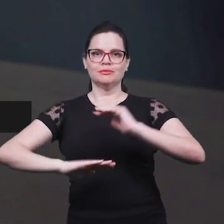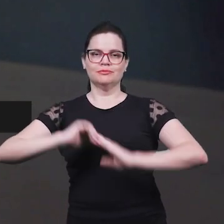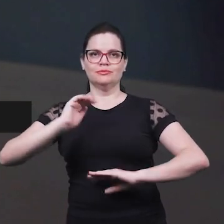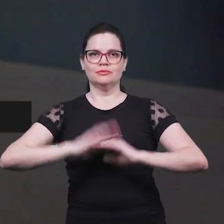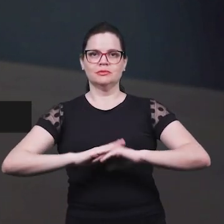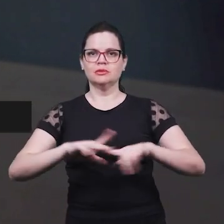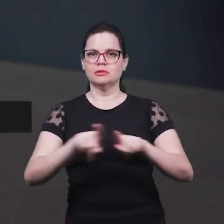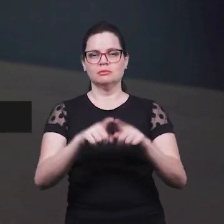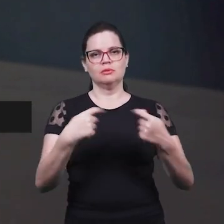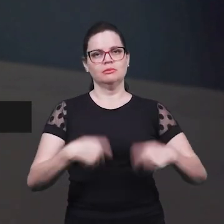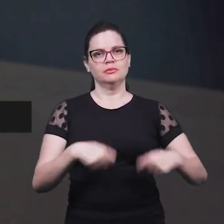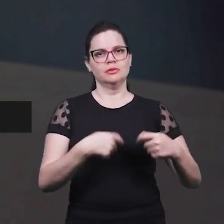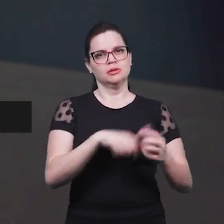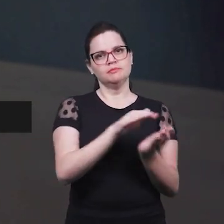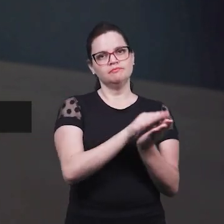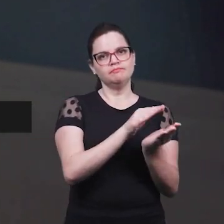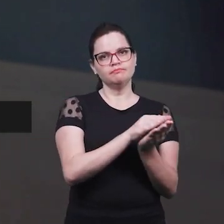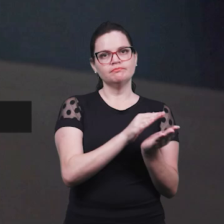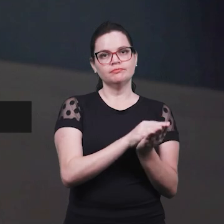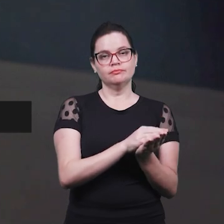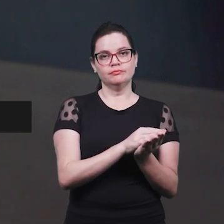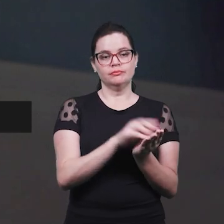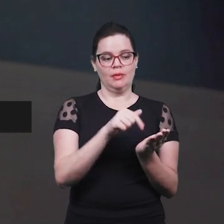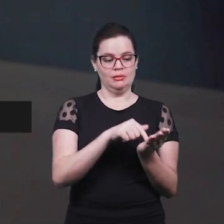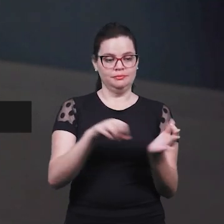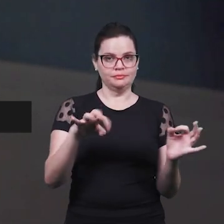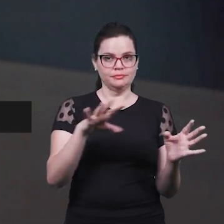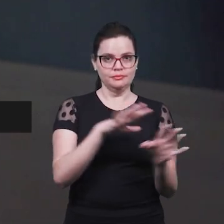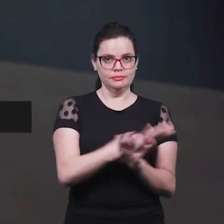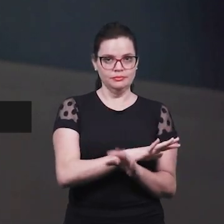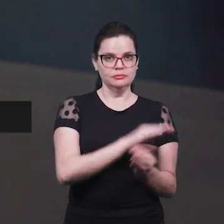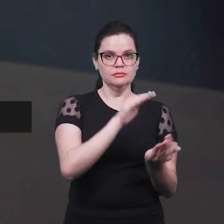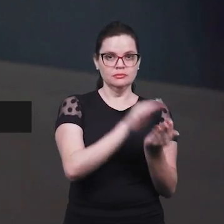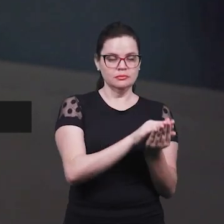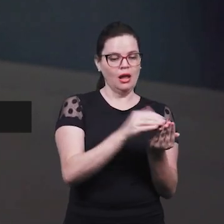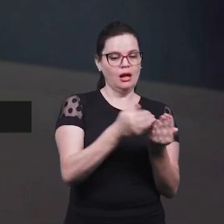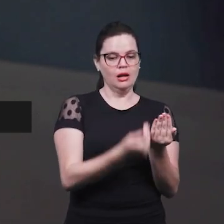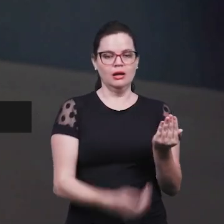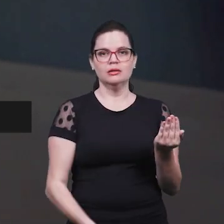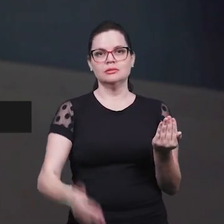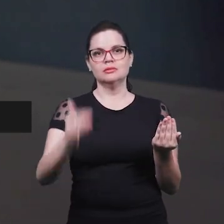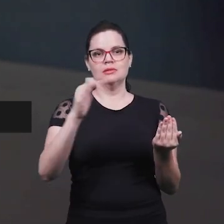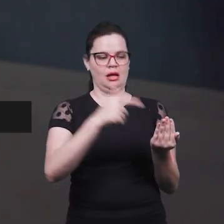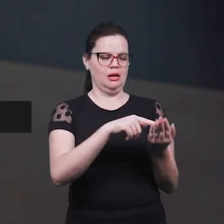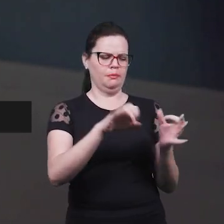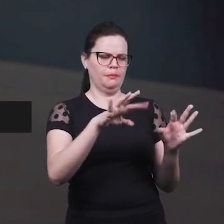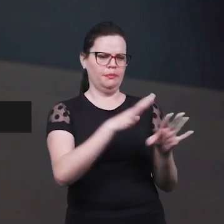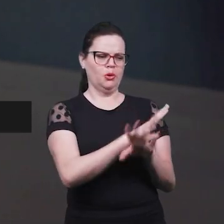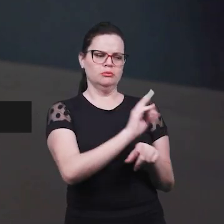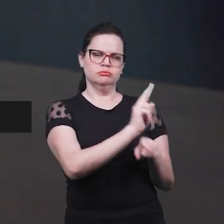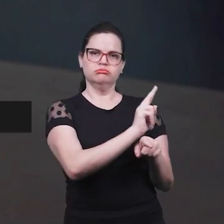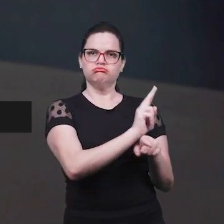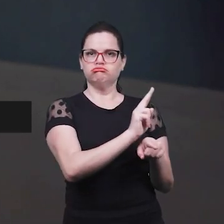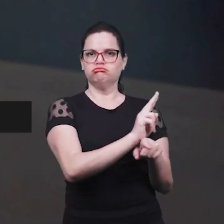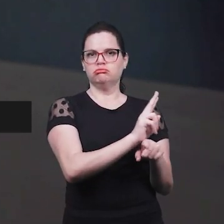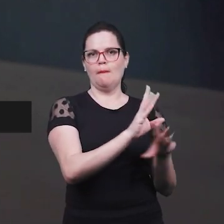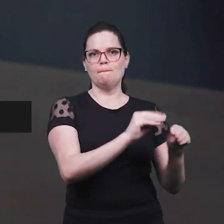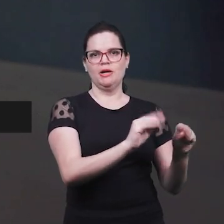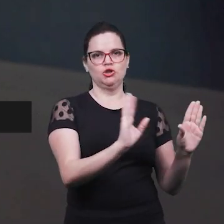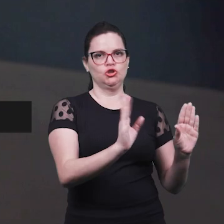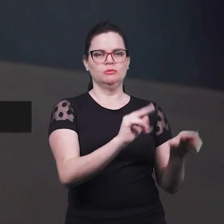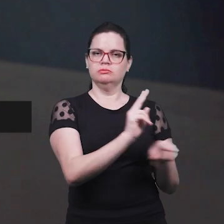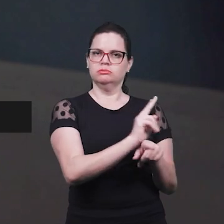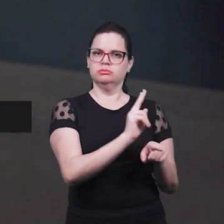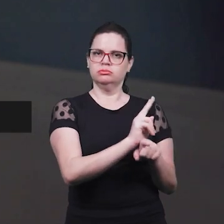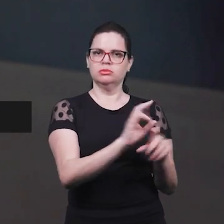Eu preciso ter uma reserva. Depois que eu tiver essa reserva, aí sim, depois que ela estiver constituída, né, com